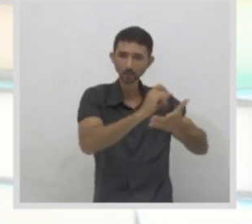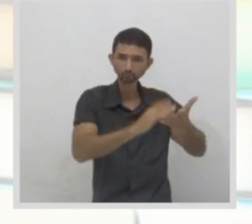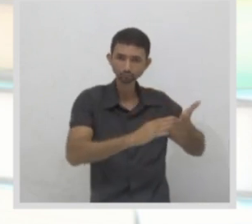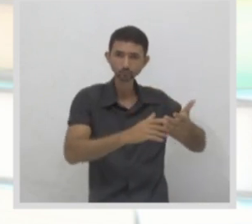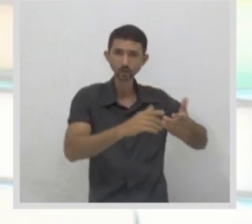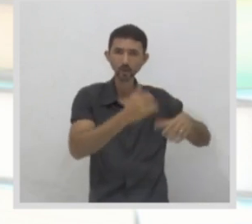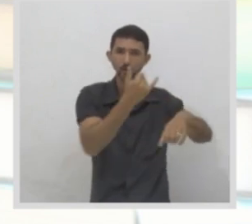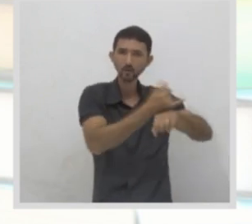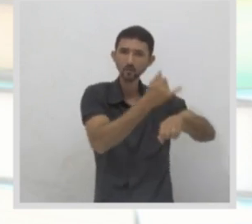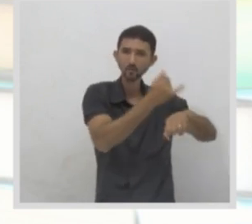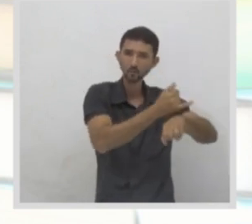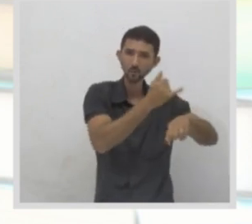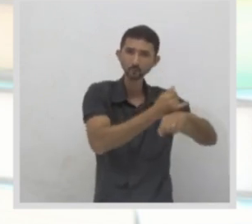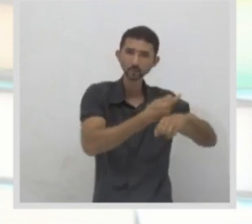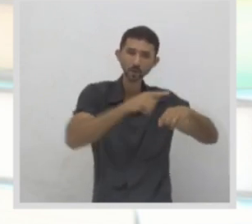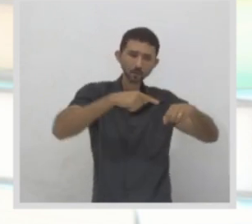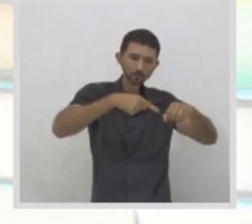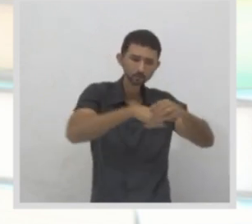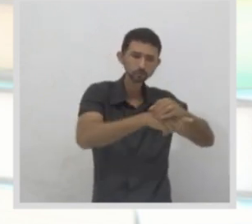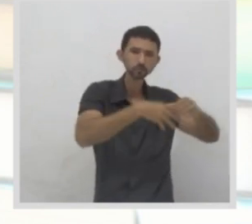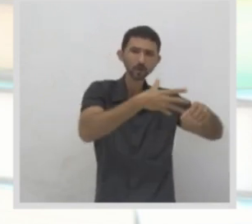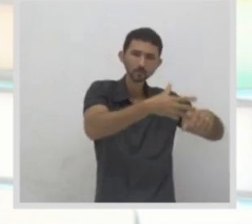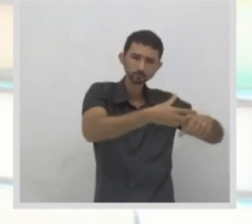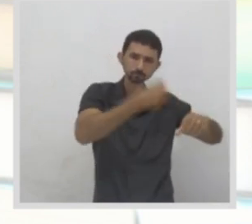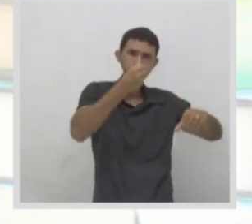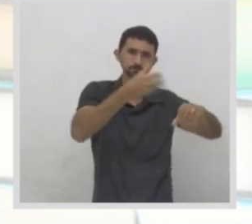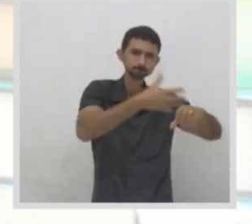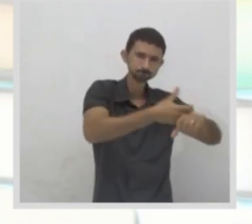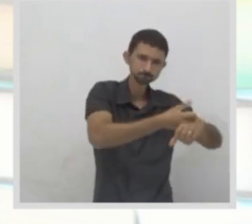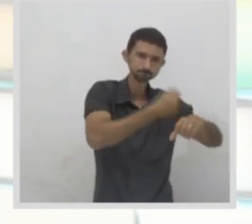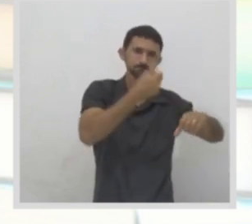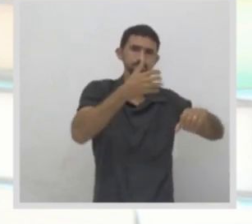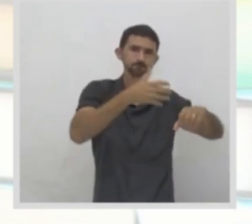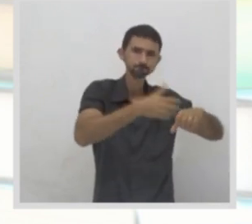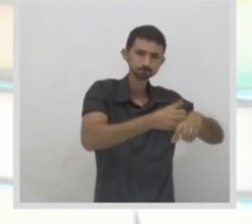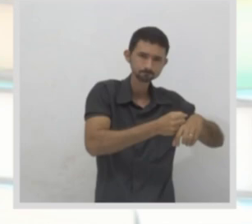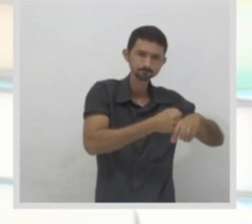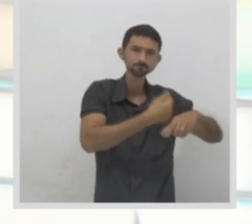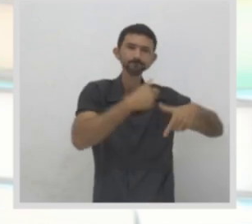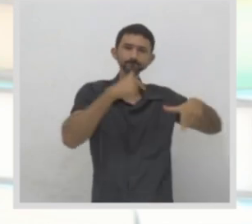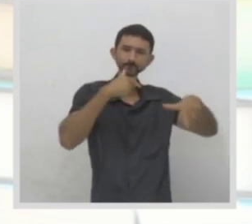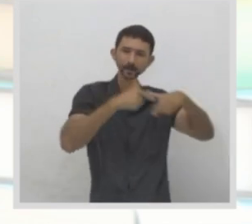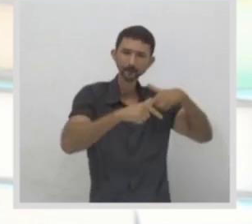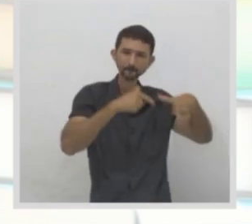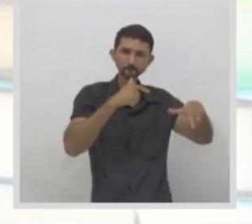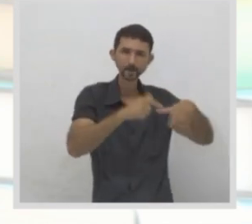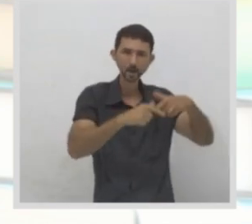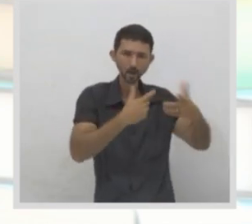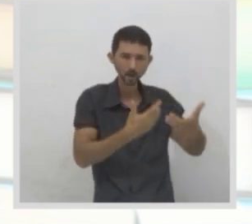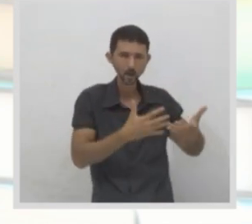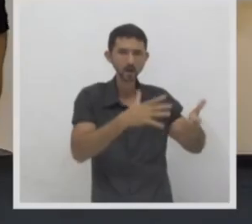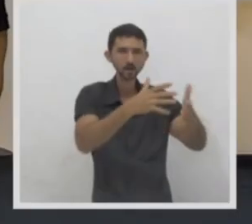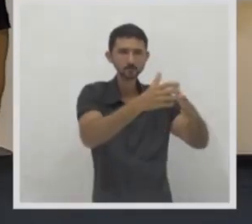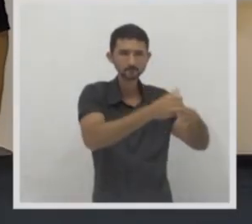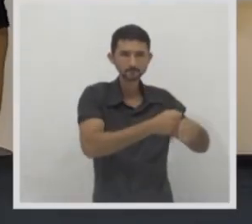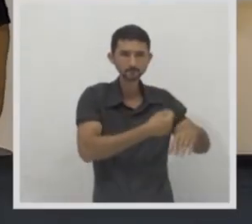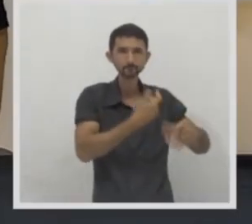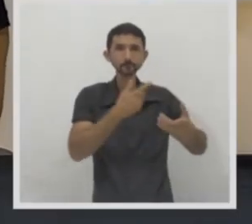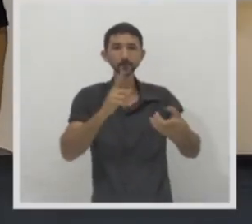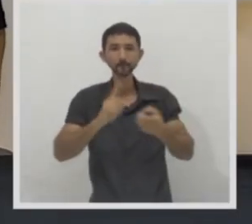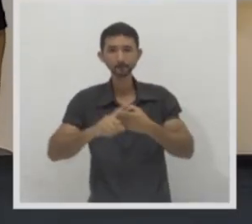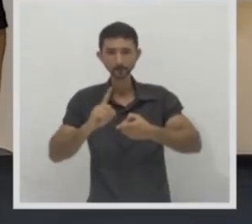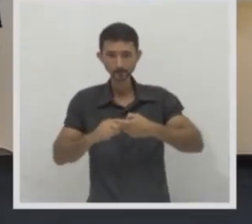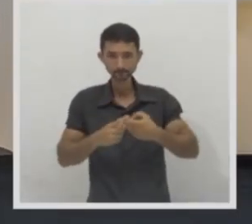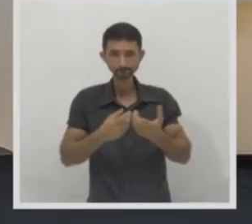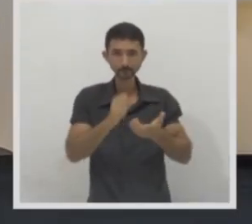tinha como característica a cobrança de altos impostos, né, dos colonos. né? Então, para você perceber como essa